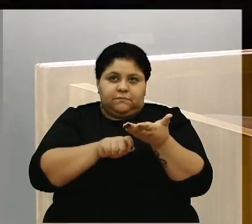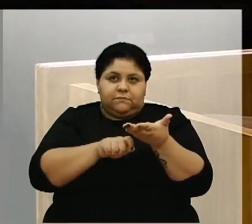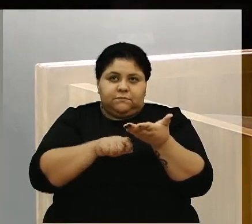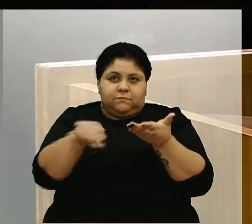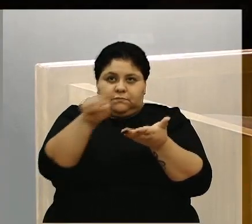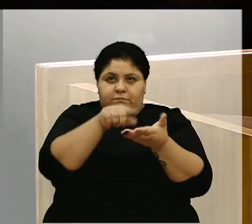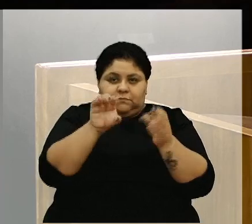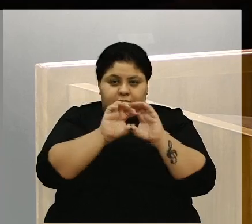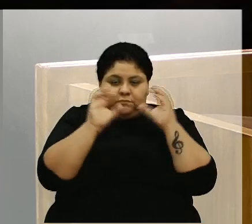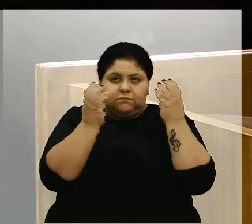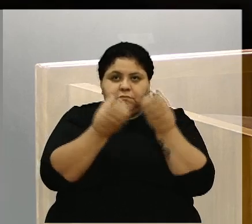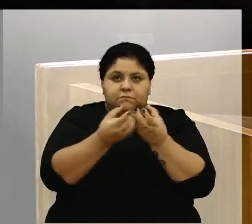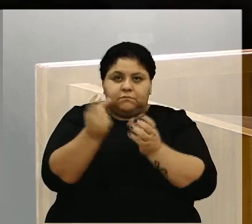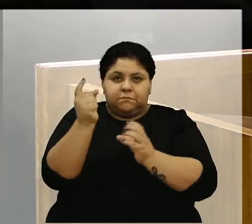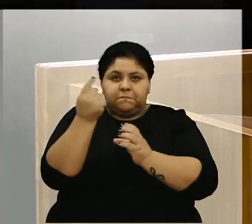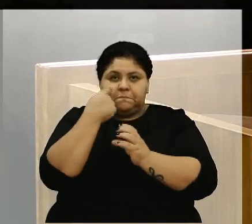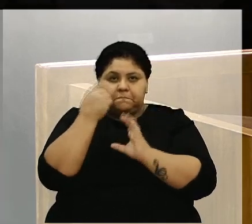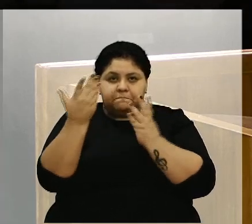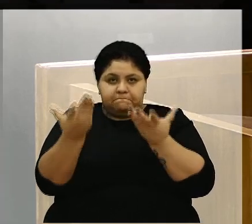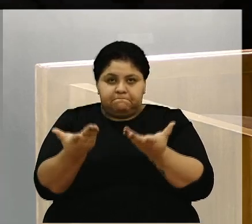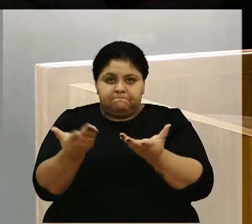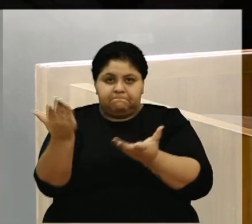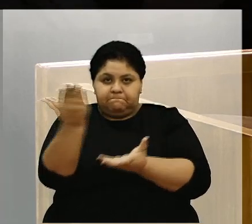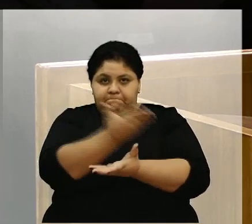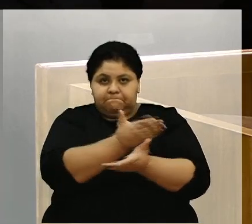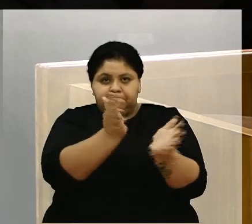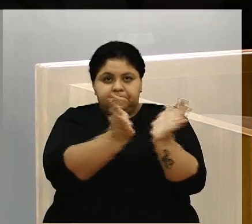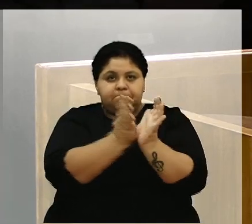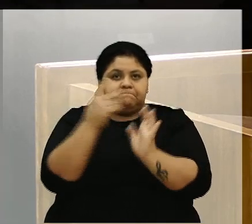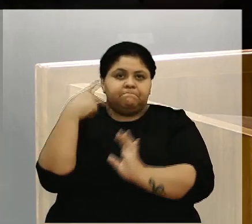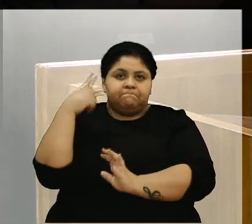nossa comunidade que nos assiste e dos colegas vereadores.